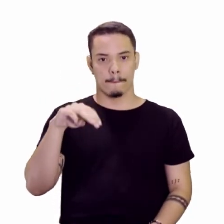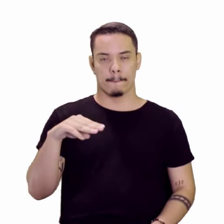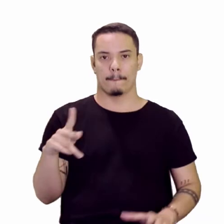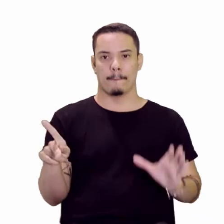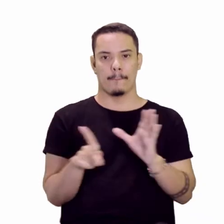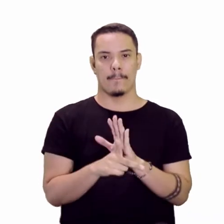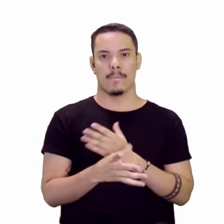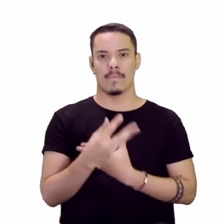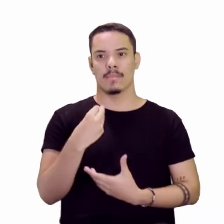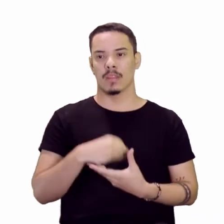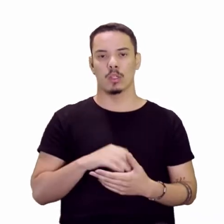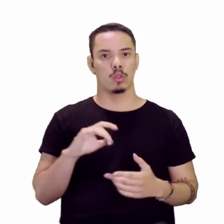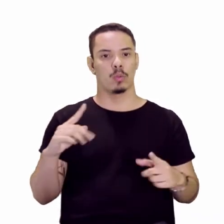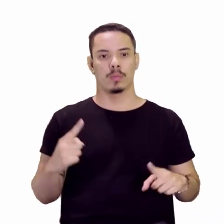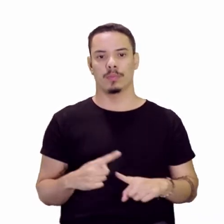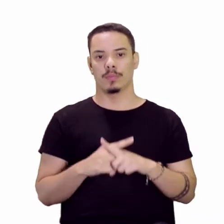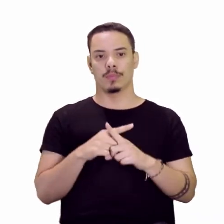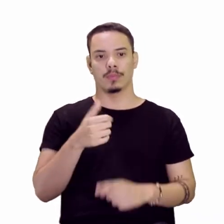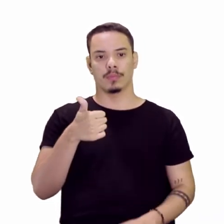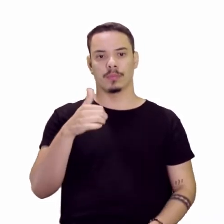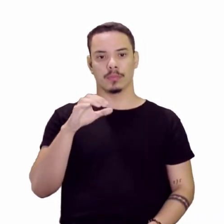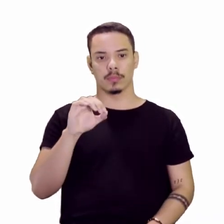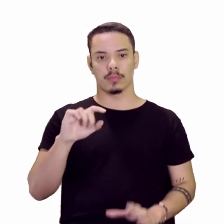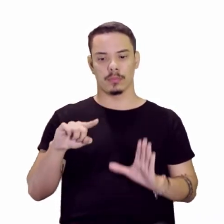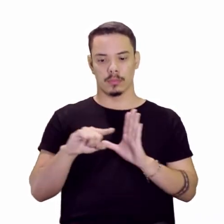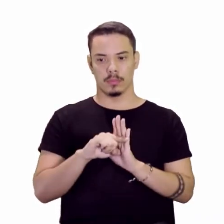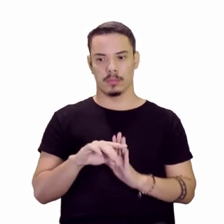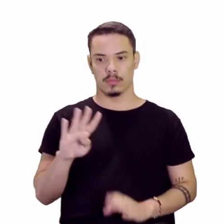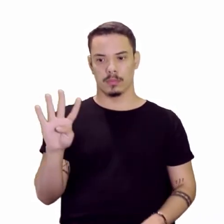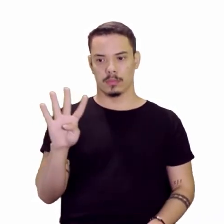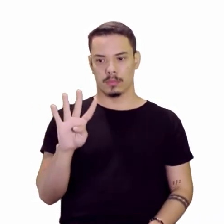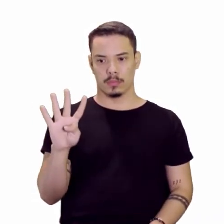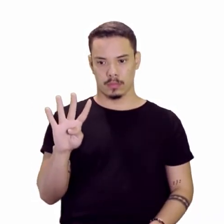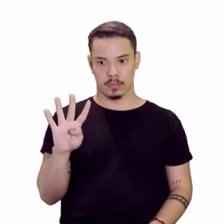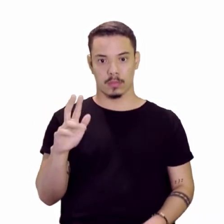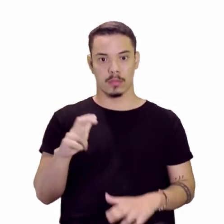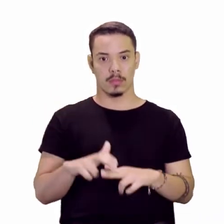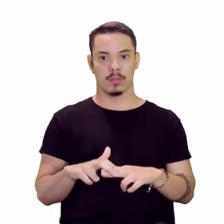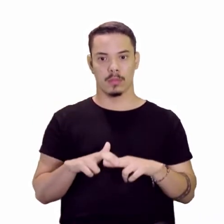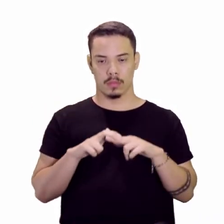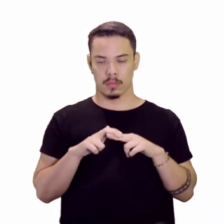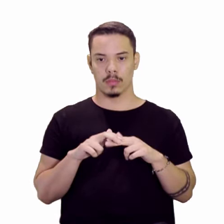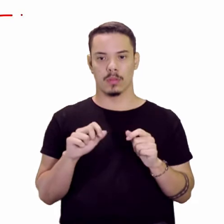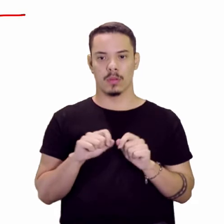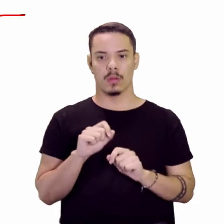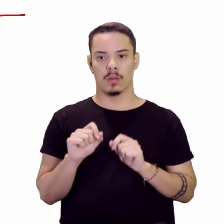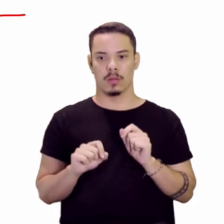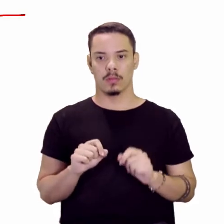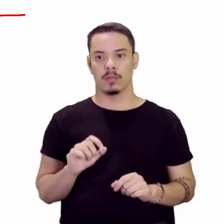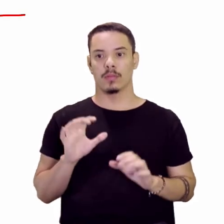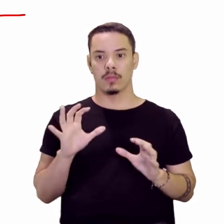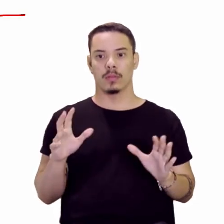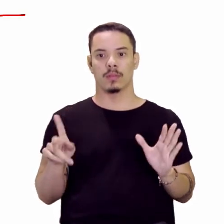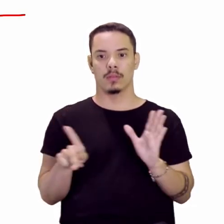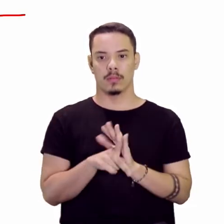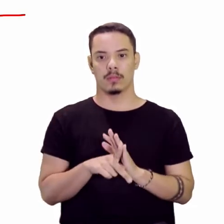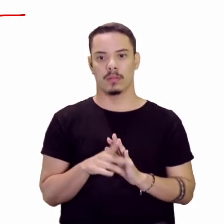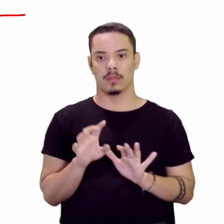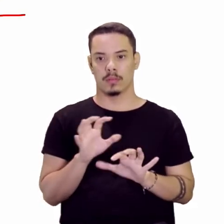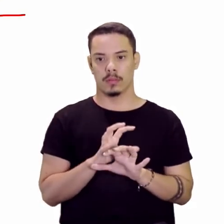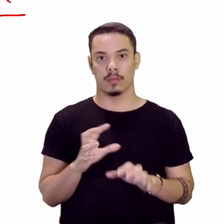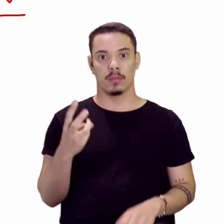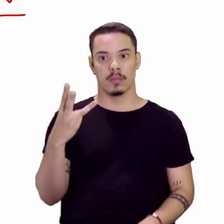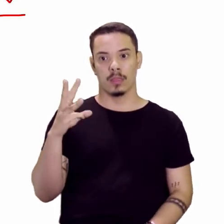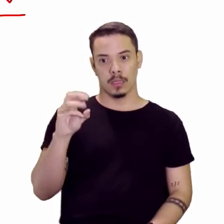metro quadrado, é só multiplicar por 10 a menos 4. Aí Claro você que o 10 a menos aqui, 4 vai ficar embaixo e vai para cima 10 a quarta, né, Deise?